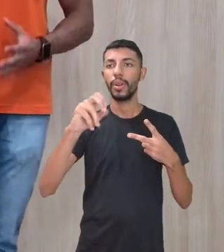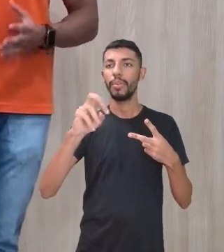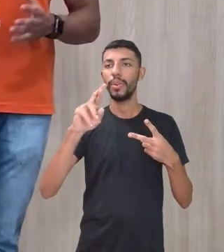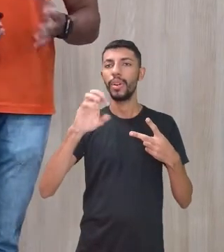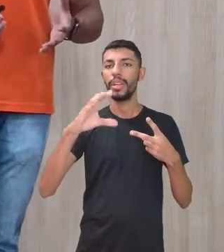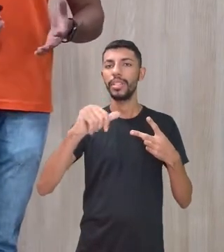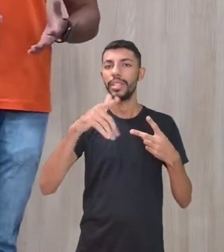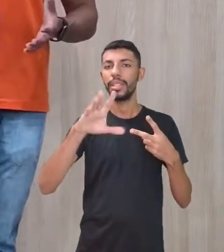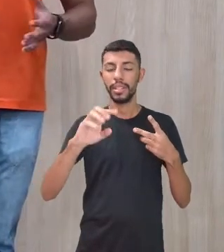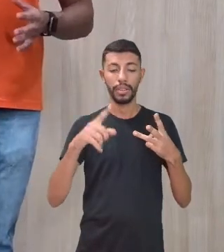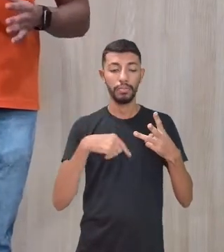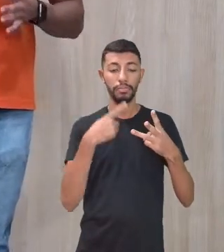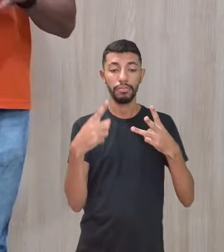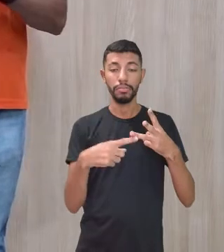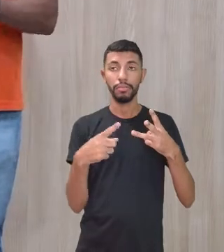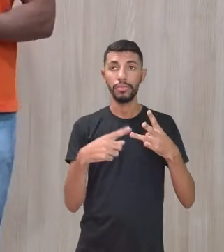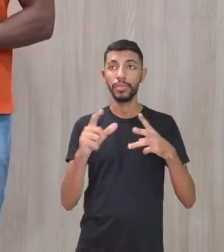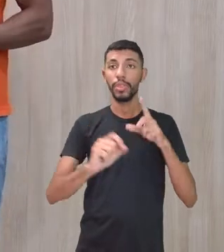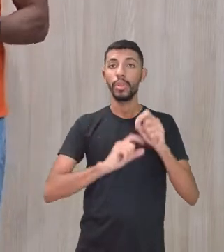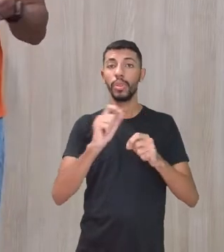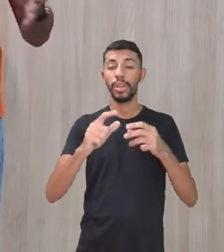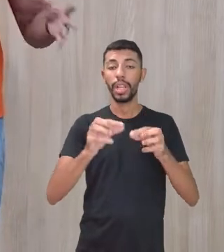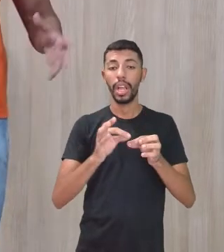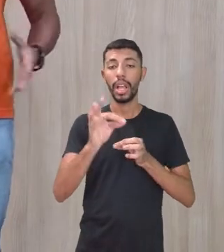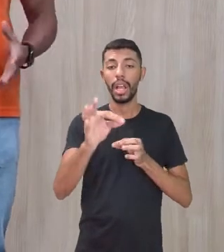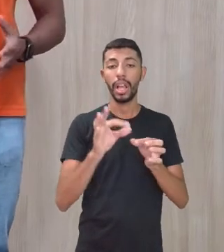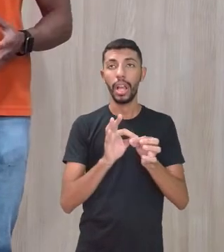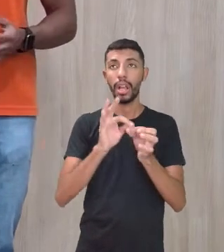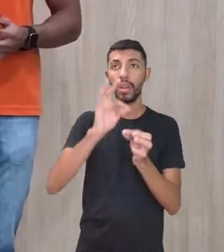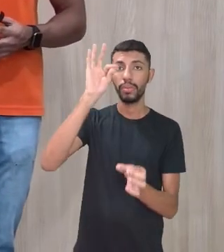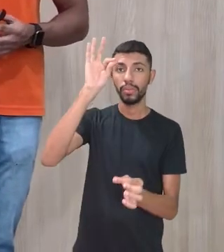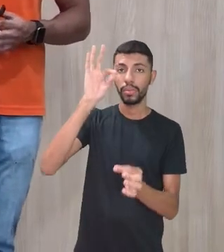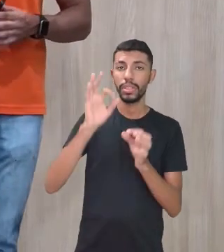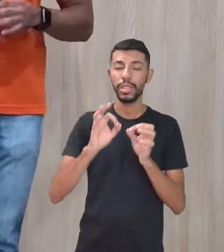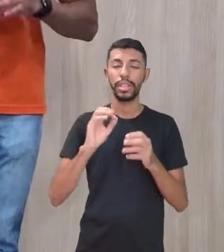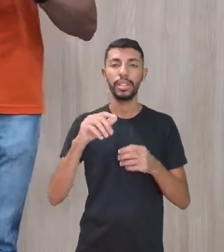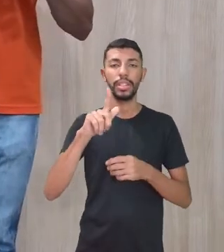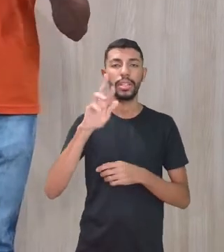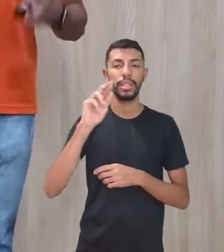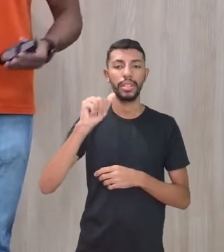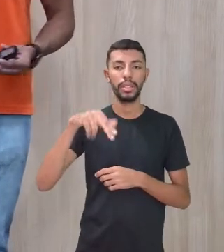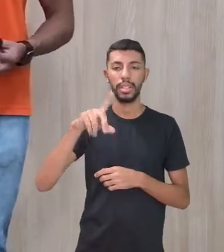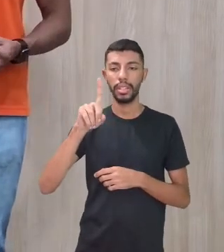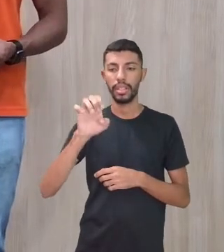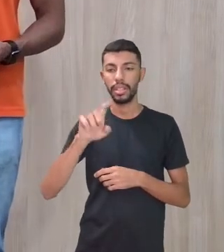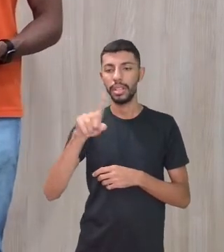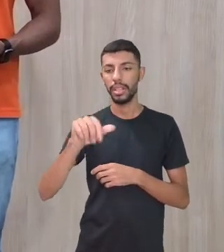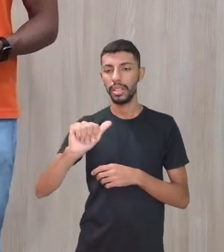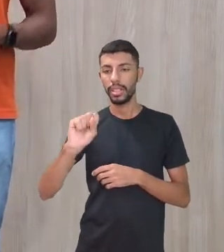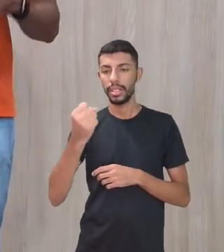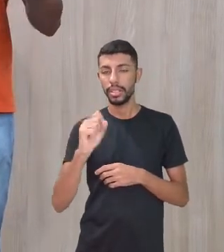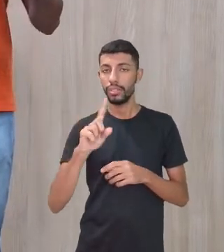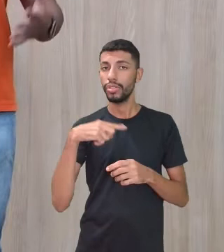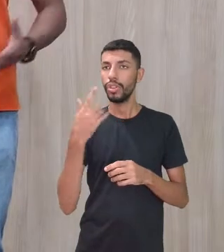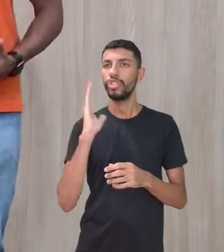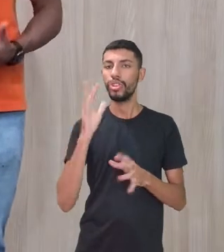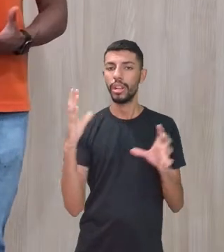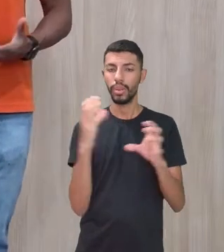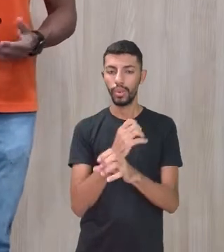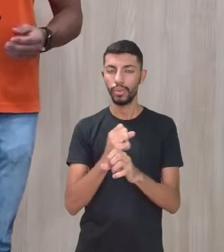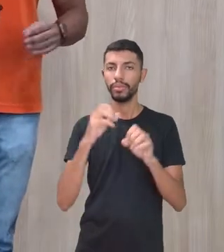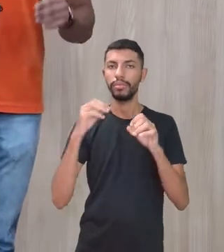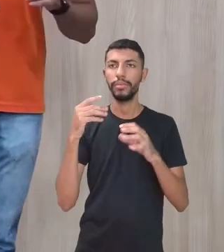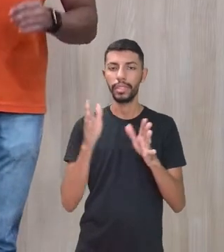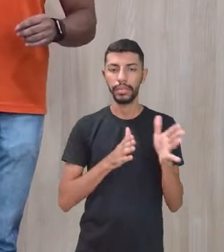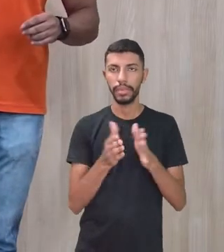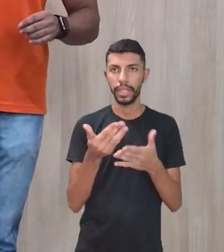de grandezas diretamente e inversamente proporcionais, concluímos e fechamos essa parte. Começamos